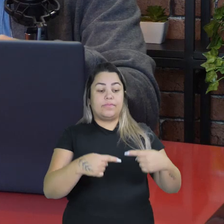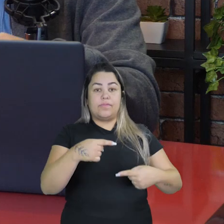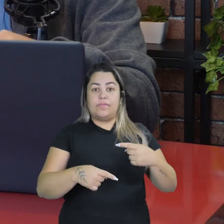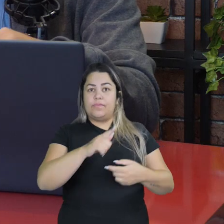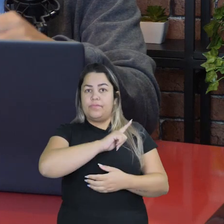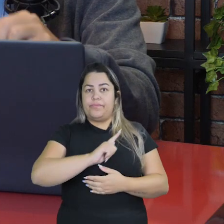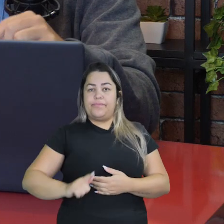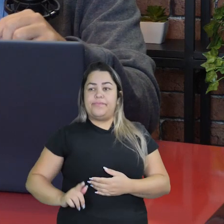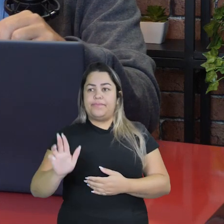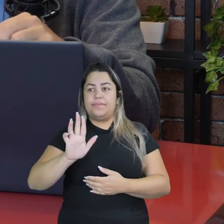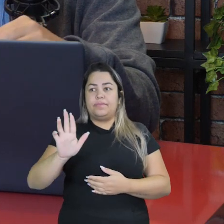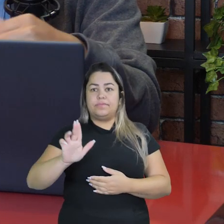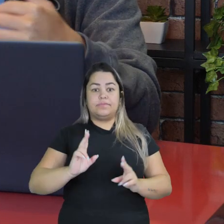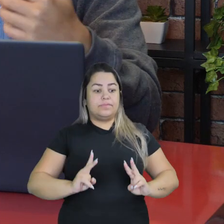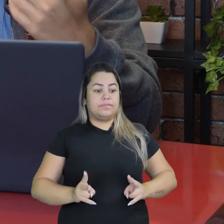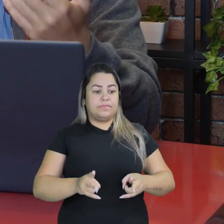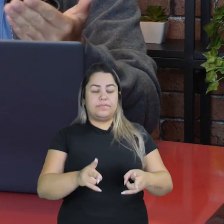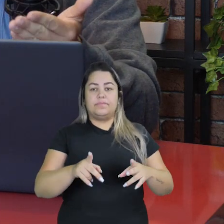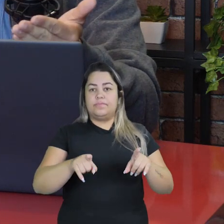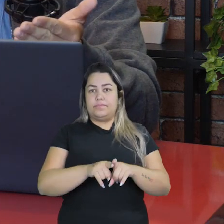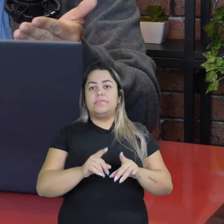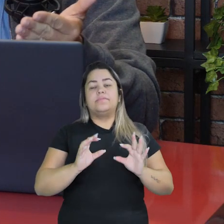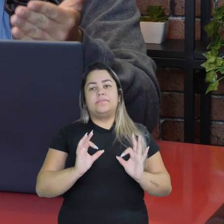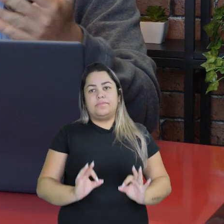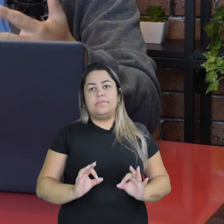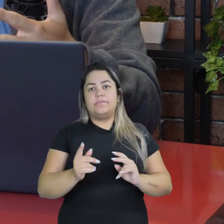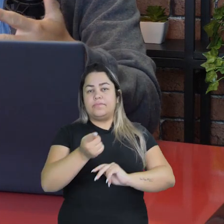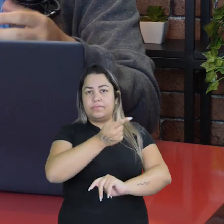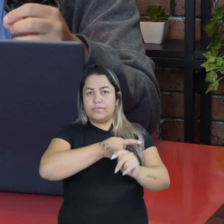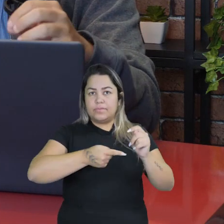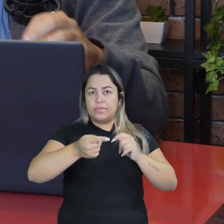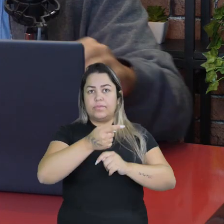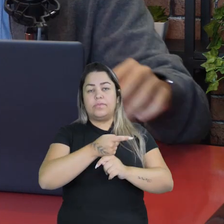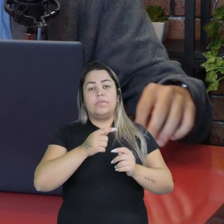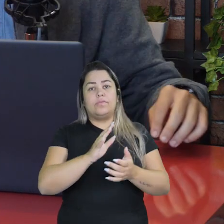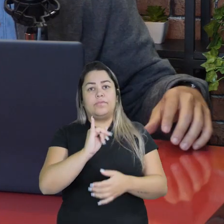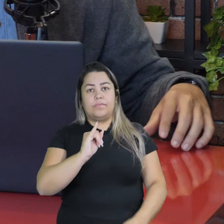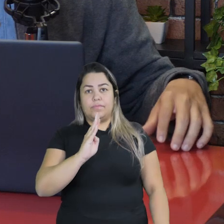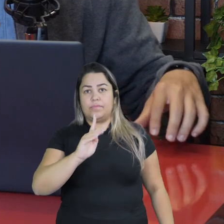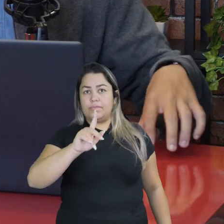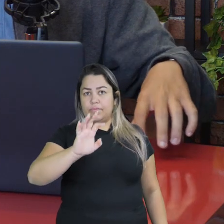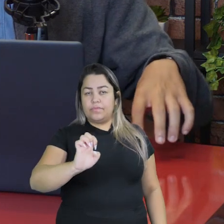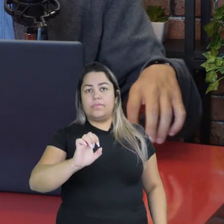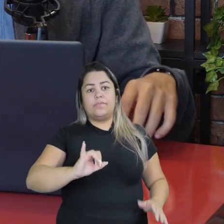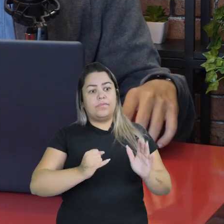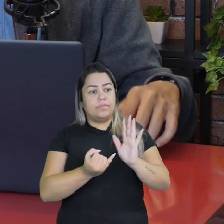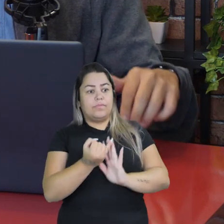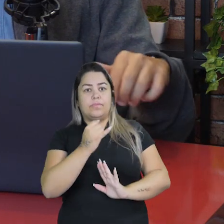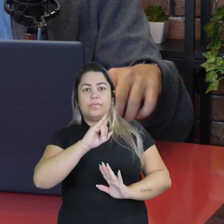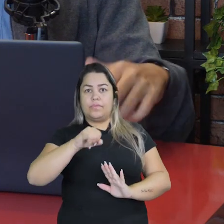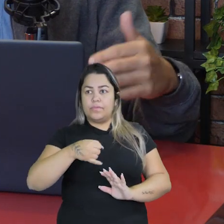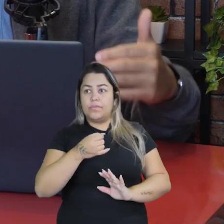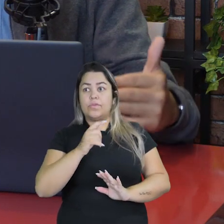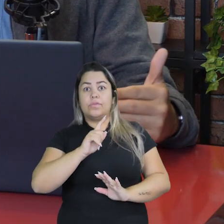E as políticas do governo Lula continuam gerando impactos positivos na economia. Segundo o IBGE, a inflação